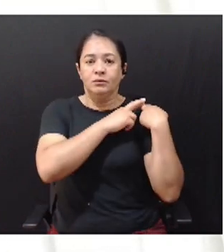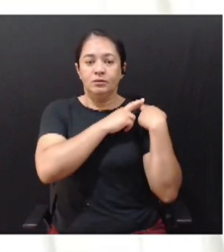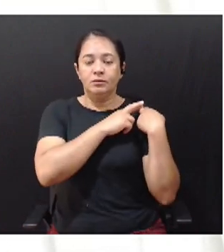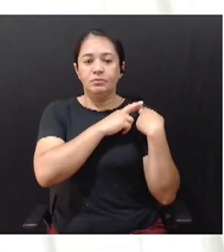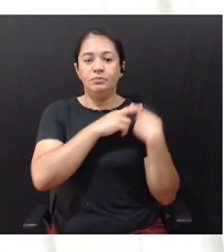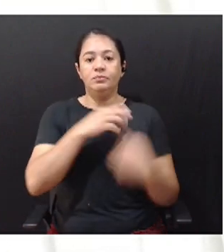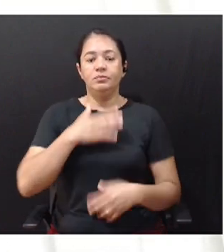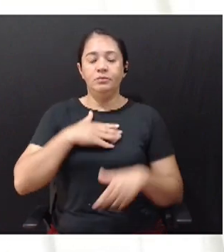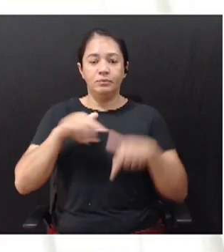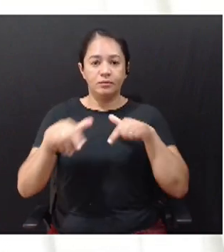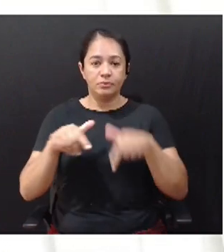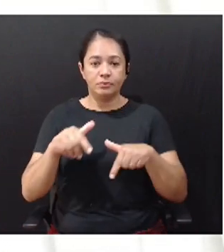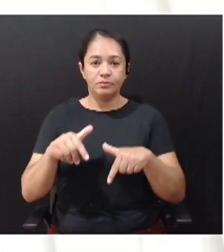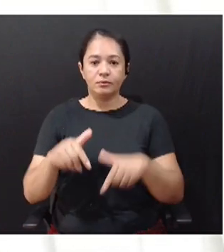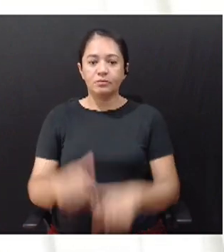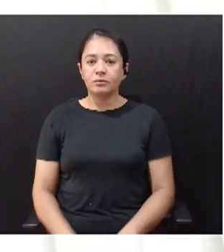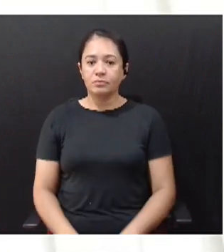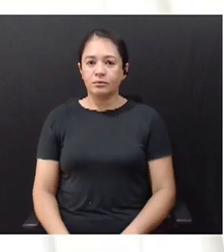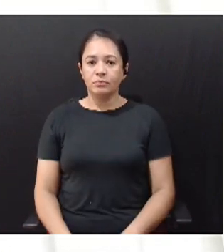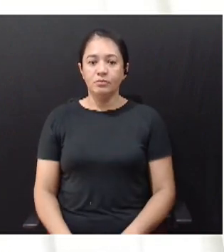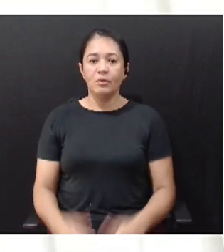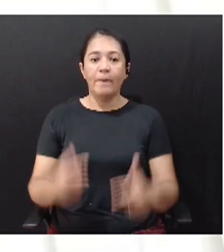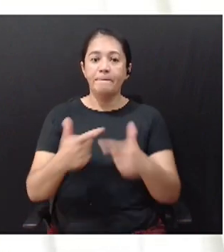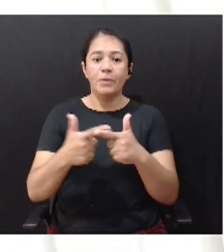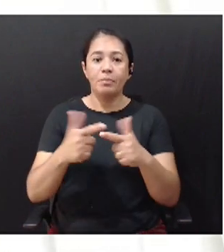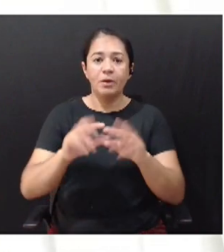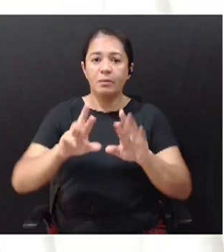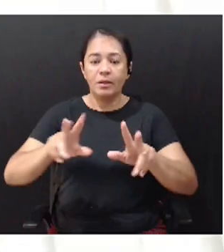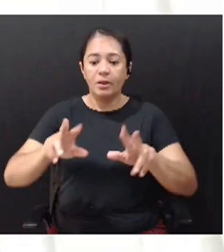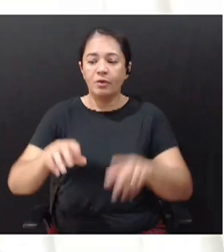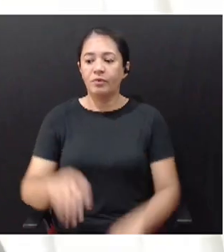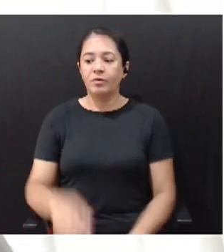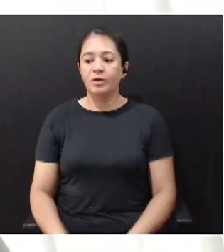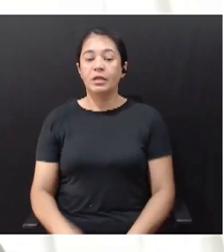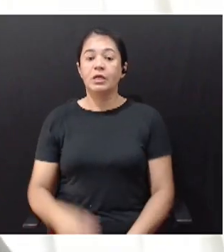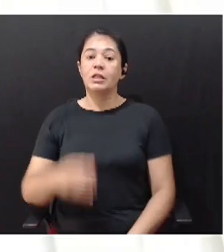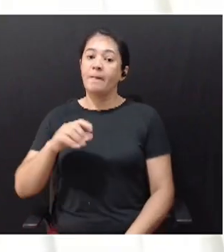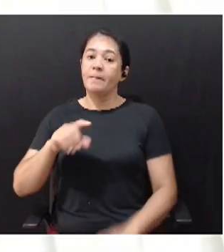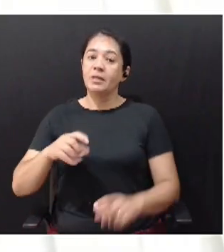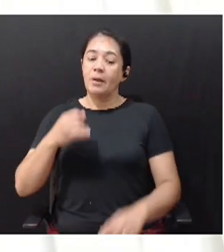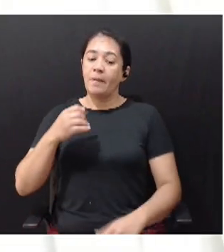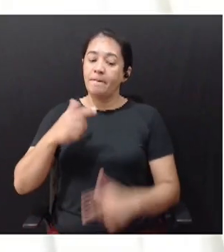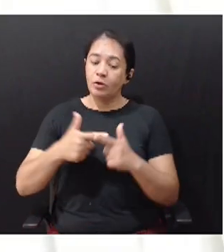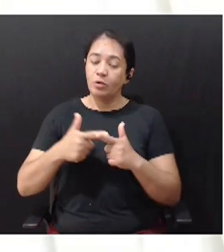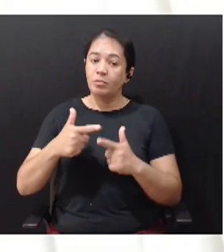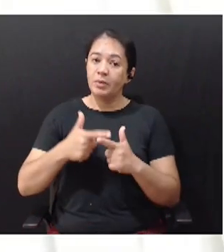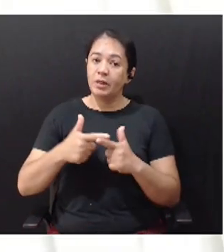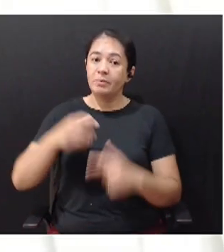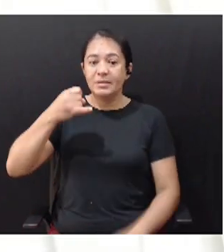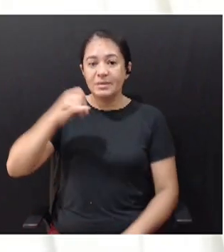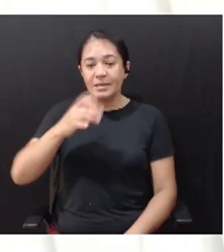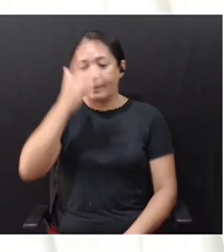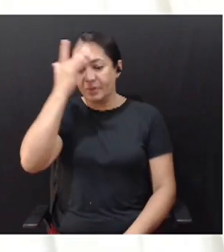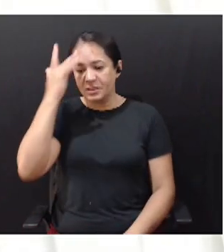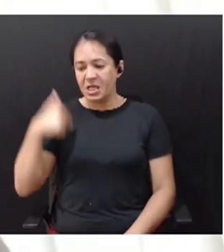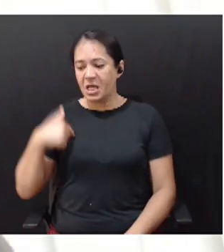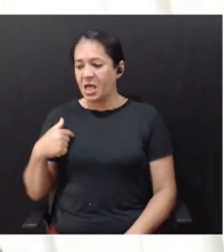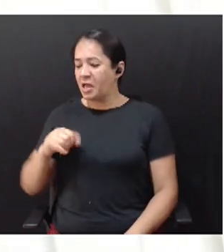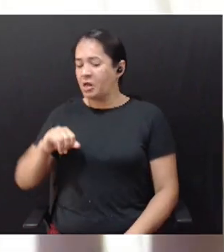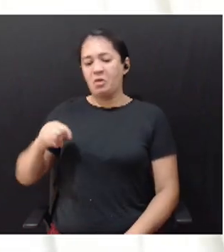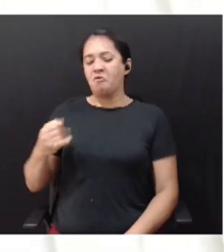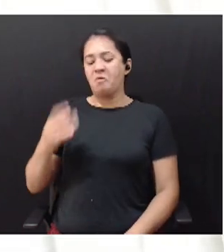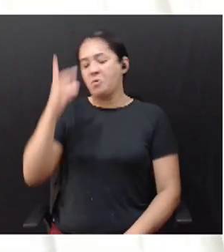vejo isso como um problema. Isso torna-se um problema se a pessoa começa assim: eu nem vou curtir o meu domingo, né? Eu